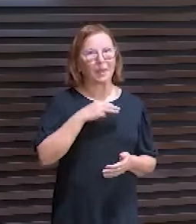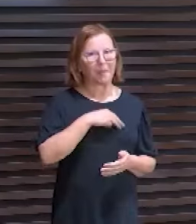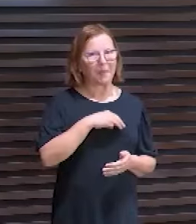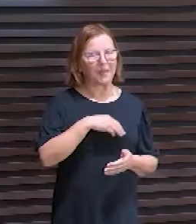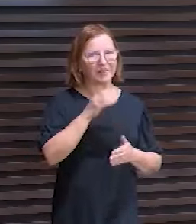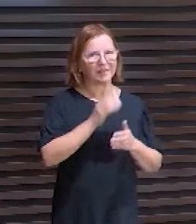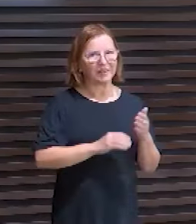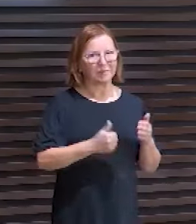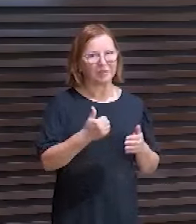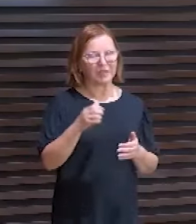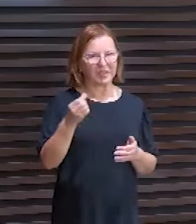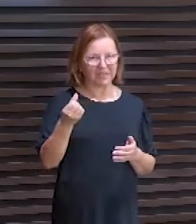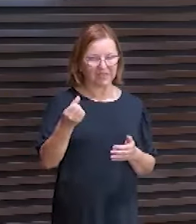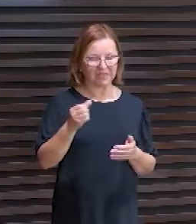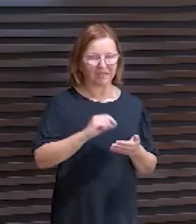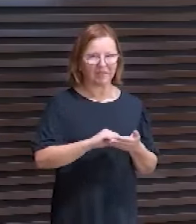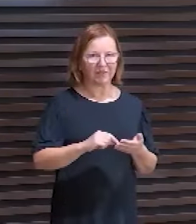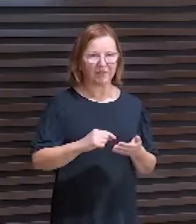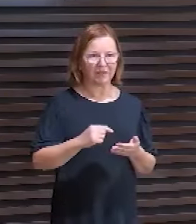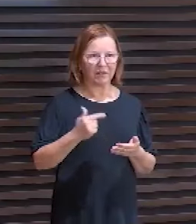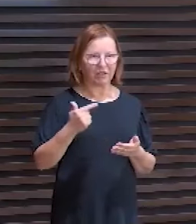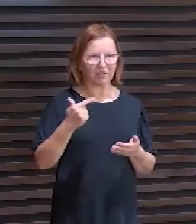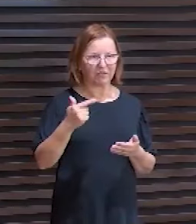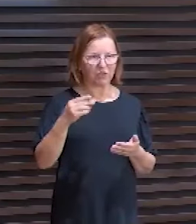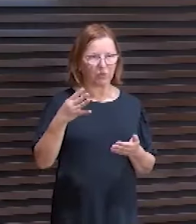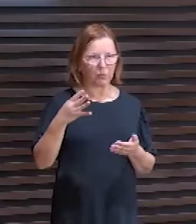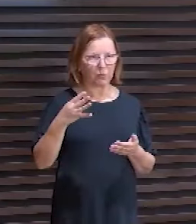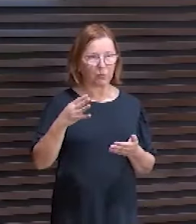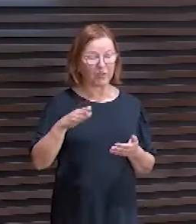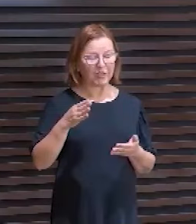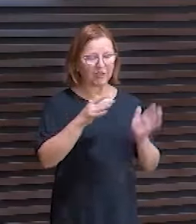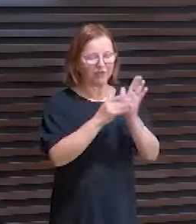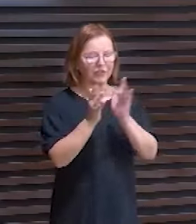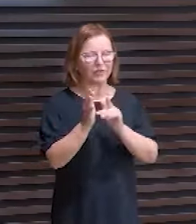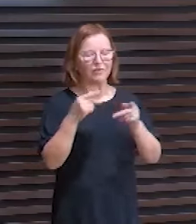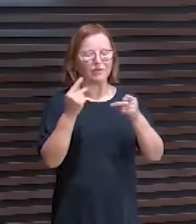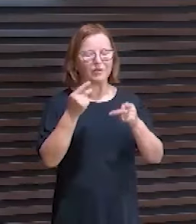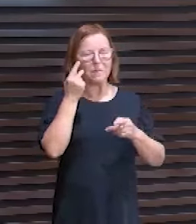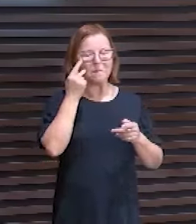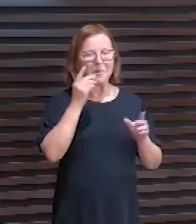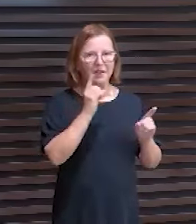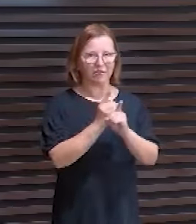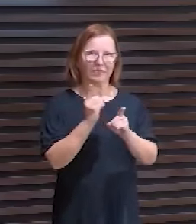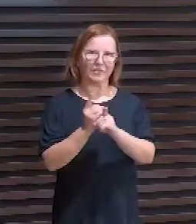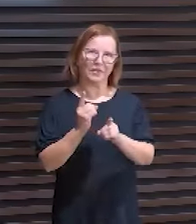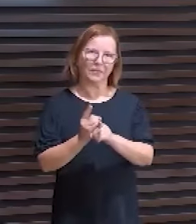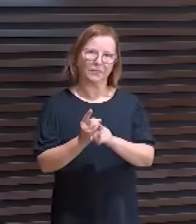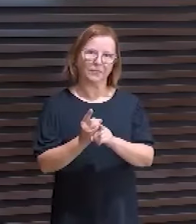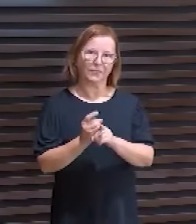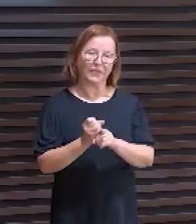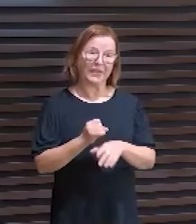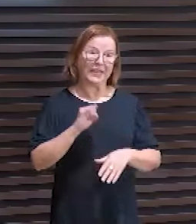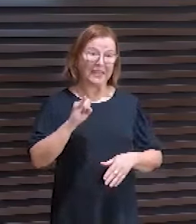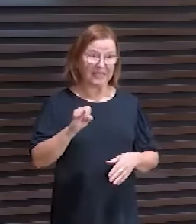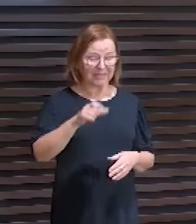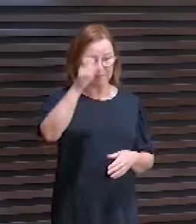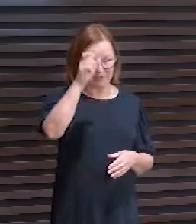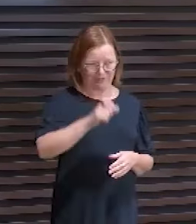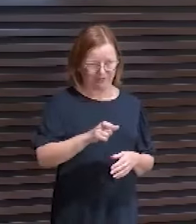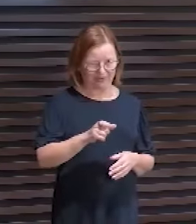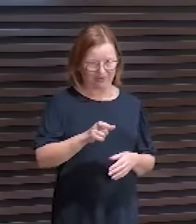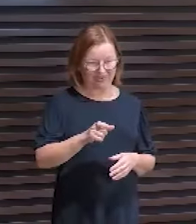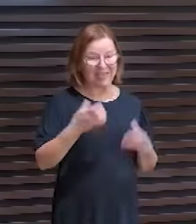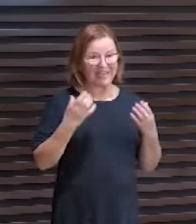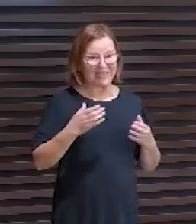junto diz assim então Disse Jesus a seus discípulos se alguém quer vir após